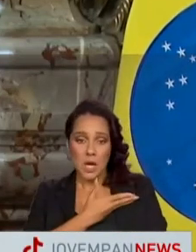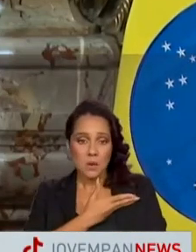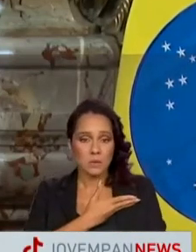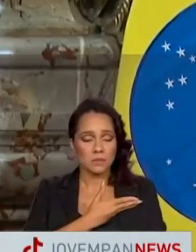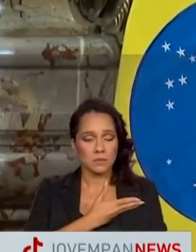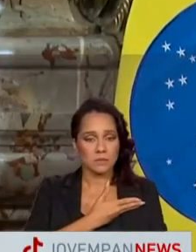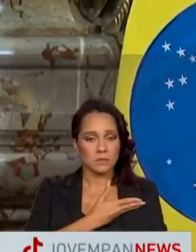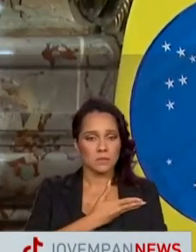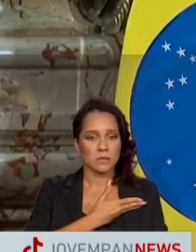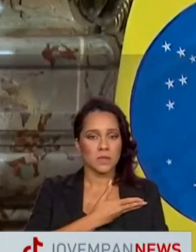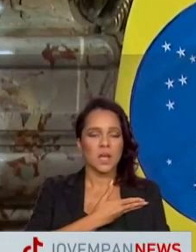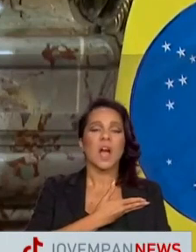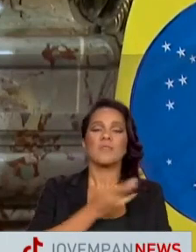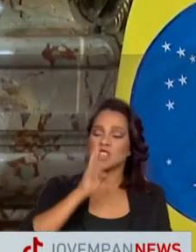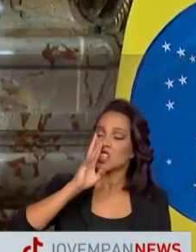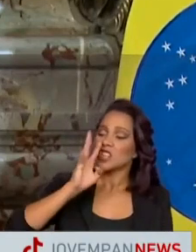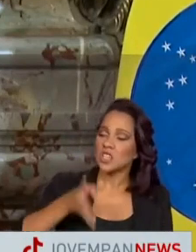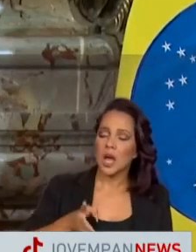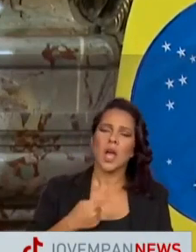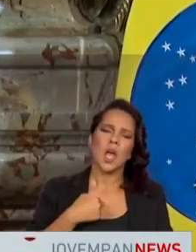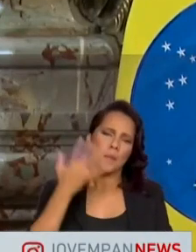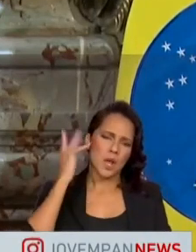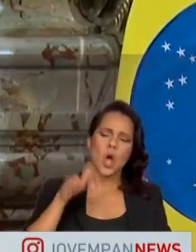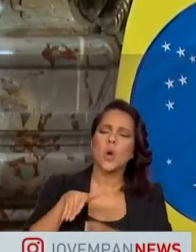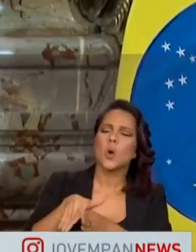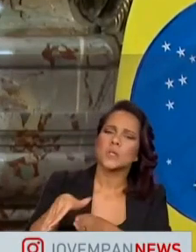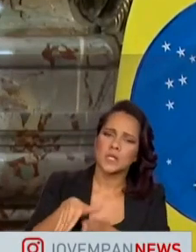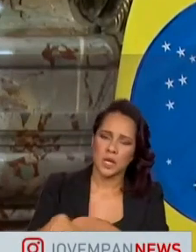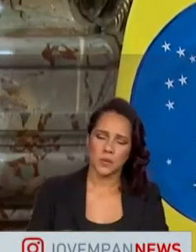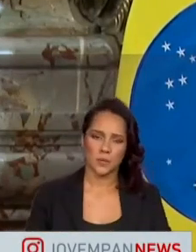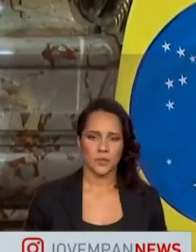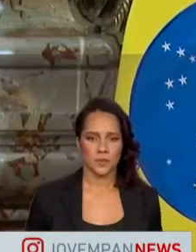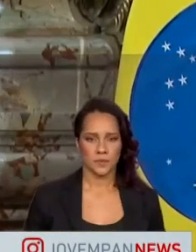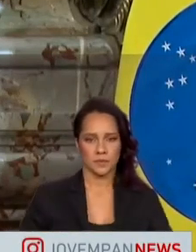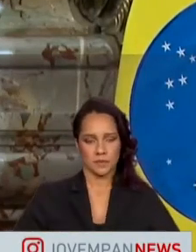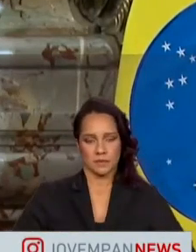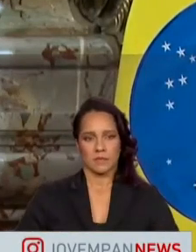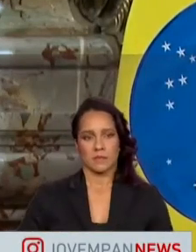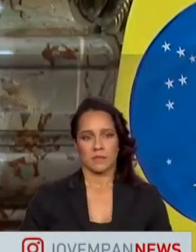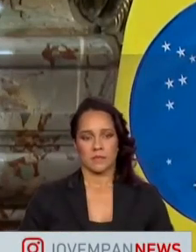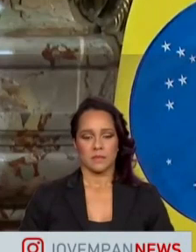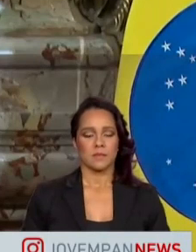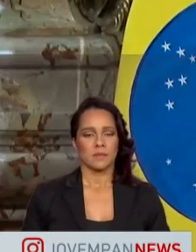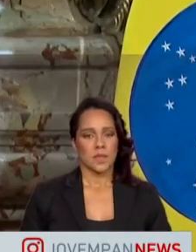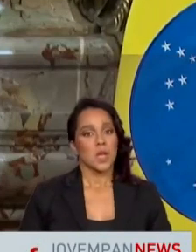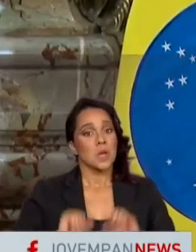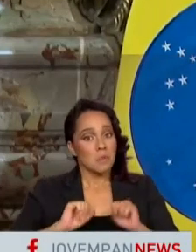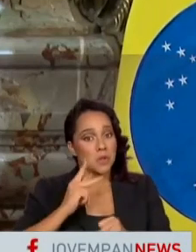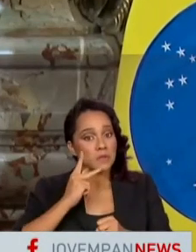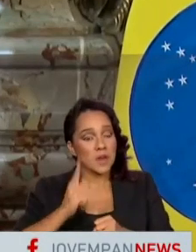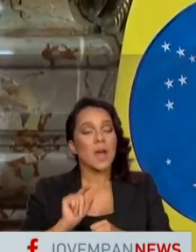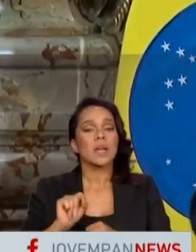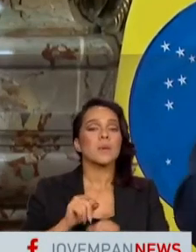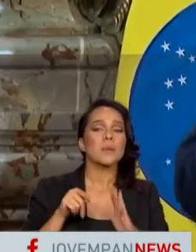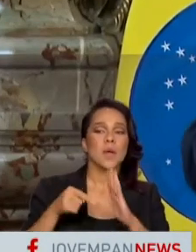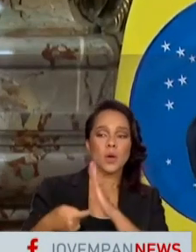A algum companheiro. Eu, ao invés de criticar, eu prefiro dar um conselho. Eu, em vez de criticar, prefiro dar um conselho. E posso dizer a quem